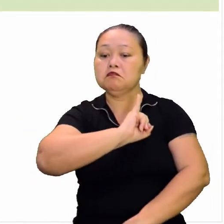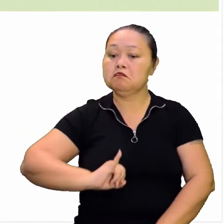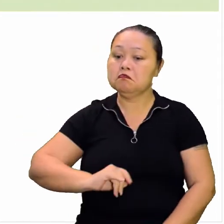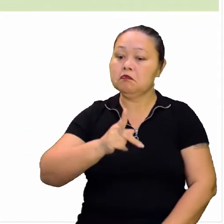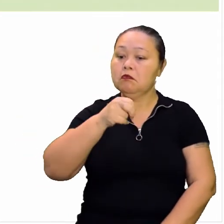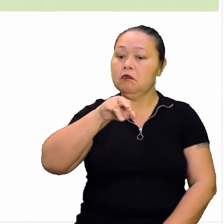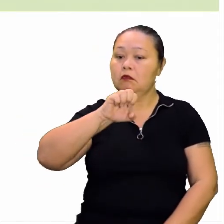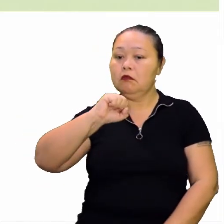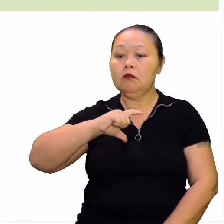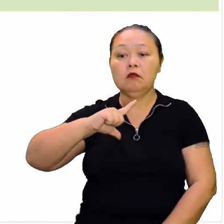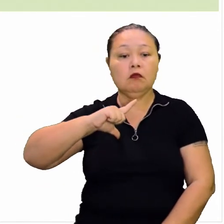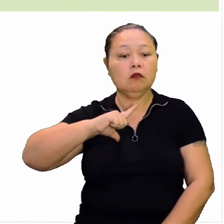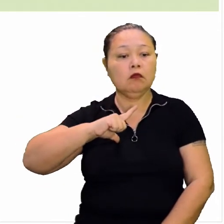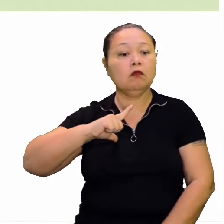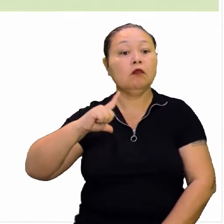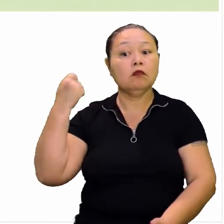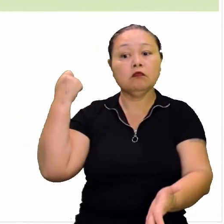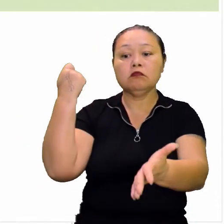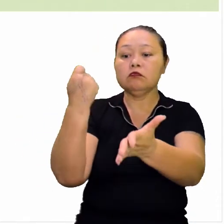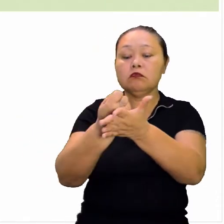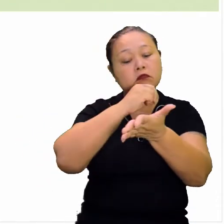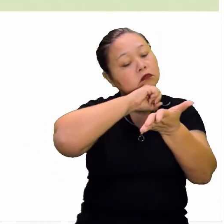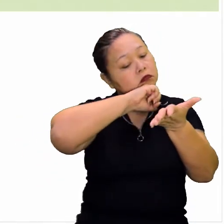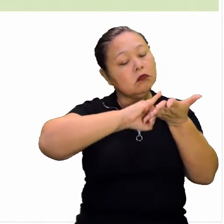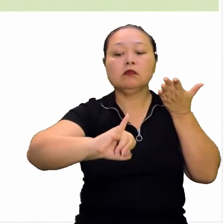Persa tinham de pagar imposto,